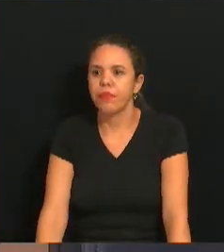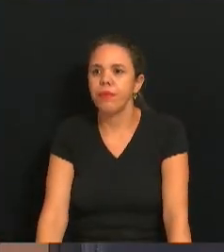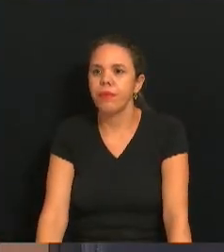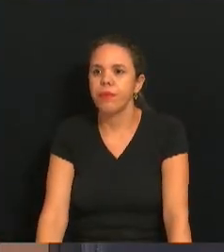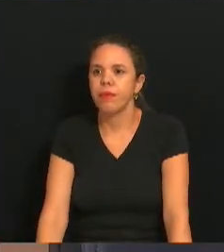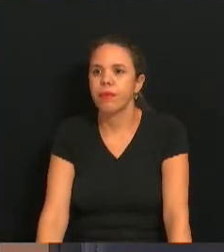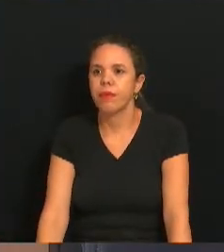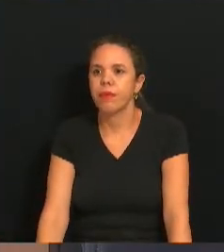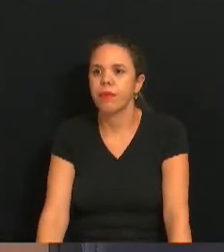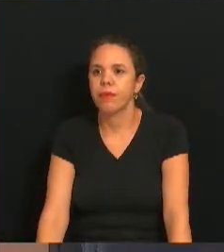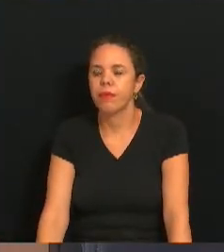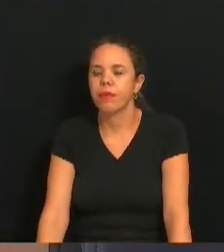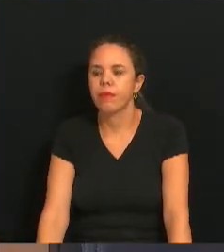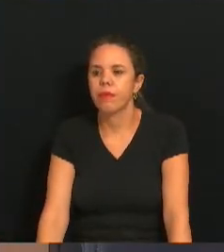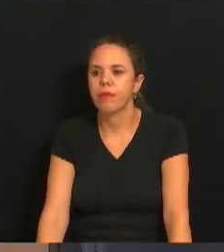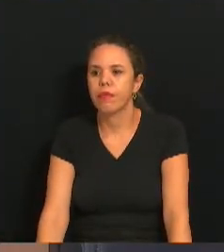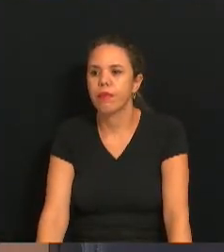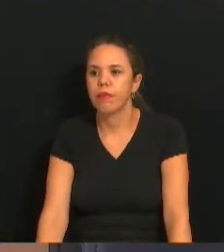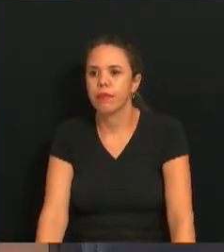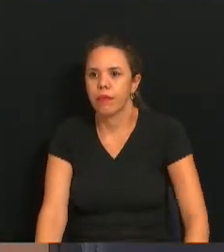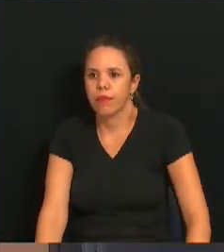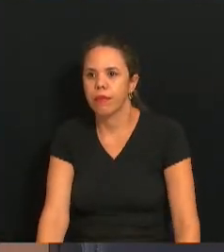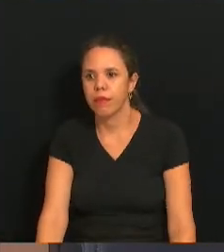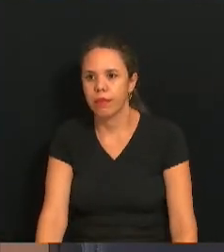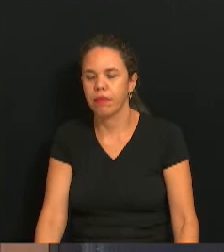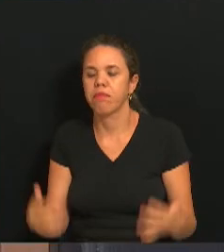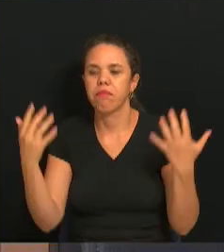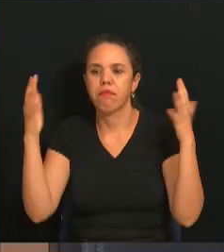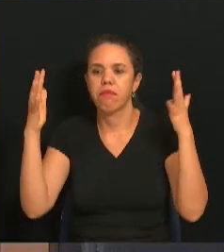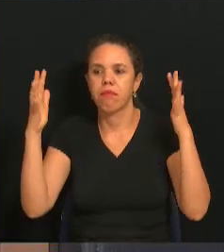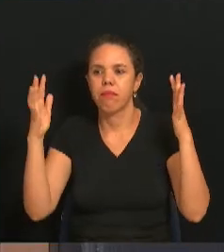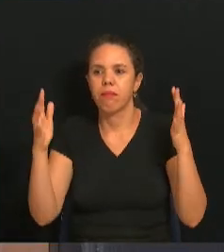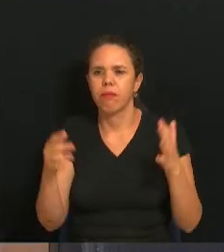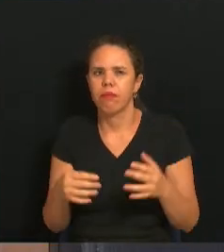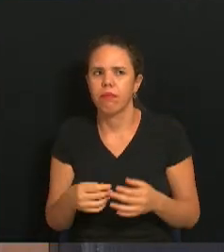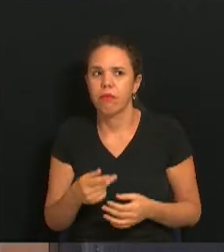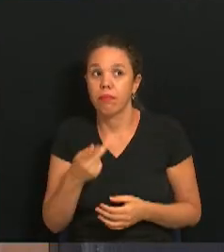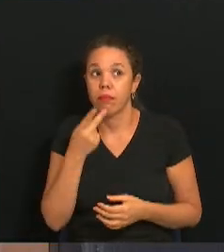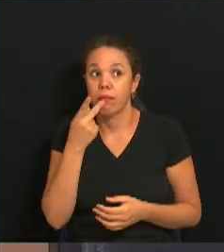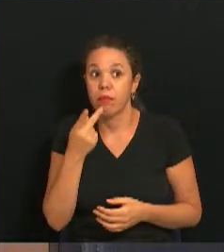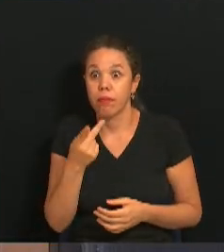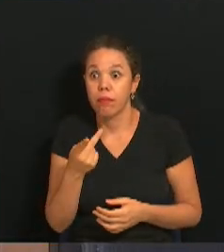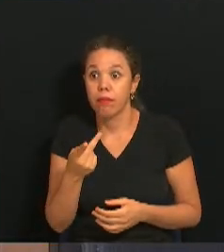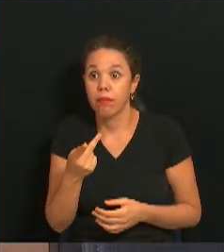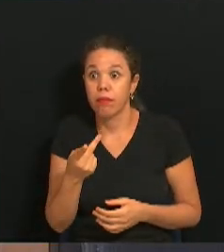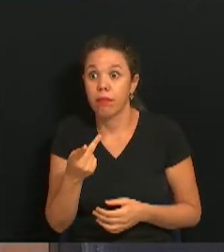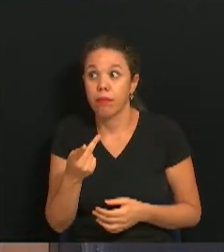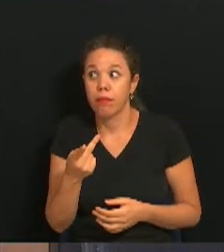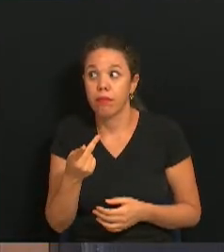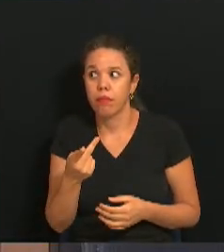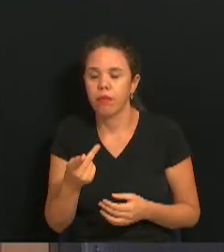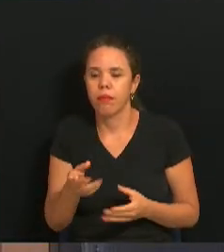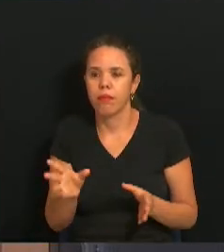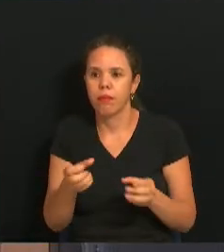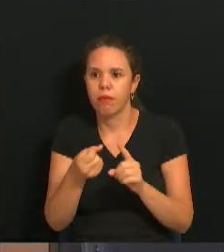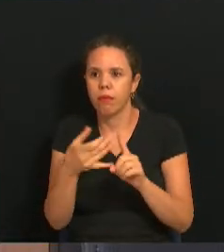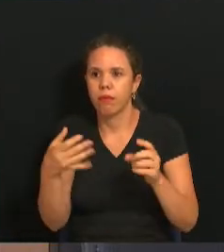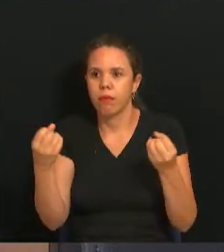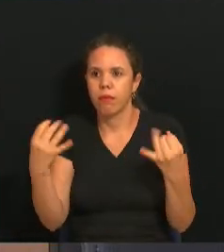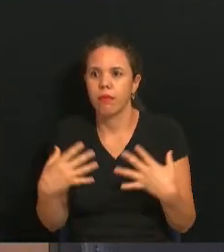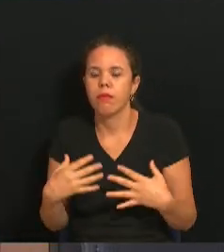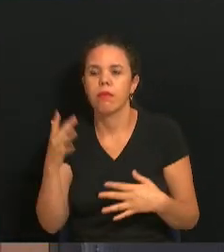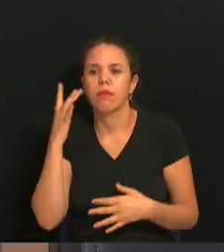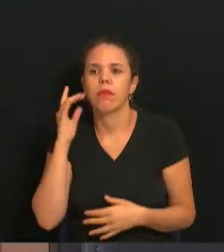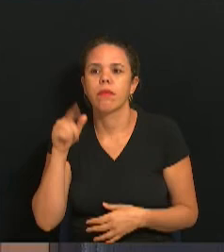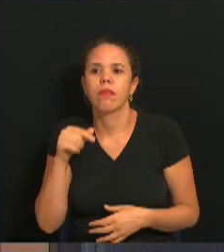Obrigado, vereador Paulo Haddad. Parabéns pelas palavras, parabéns pela colocação. Eu acho que